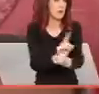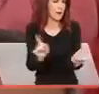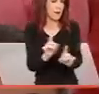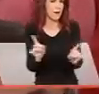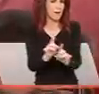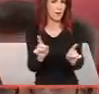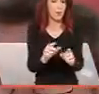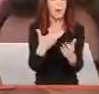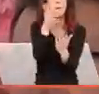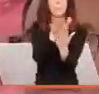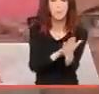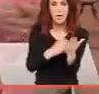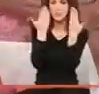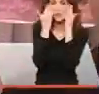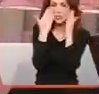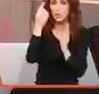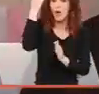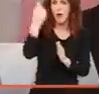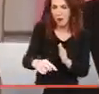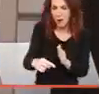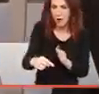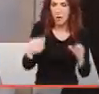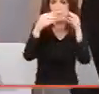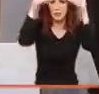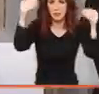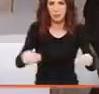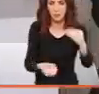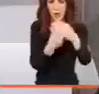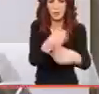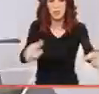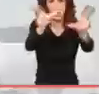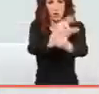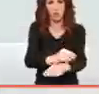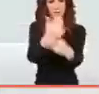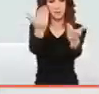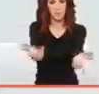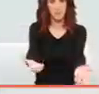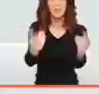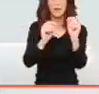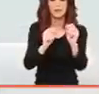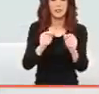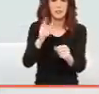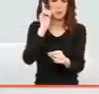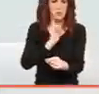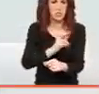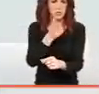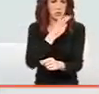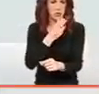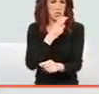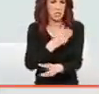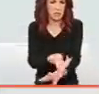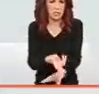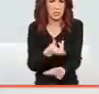plataforma. Ah, já há a página exatamente, no Facebook. É uma plataforma que eu hoje vos apresento, a minha nova plataforma, Medonhas Unidas. E porquê o